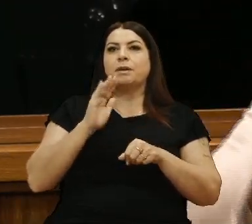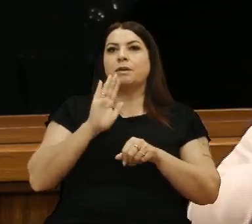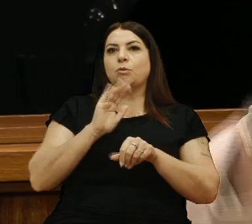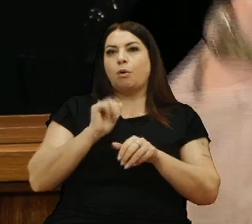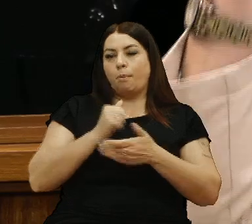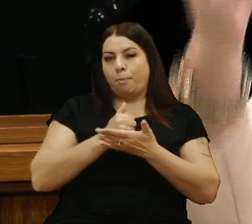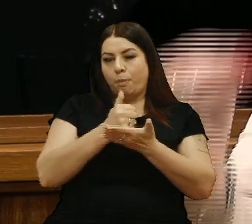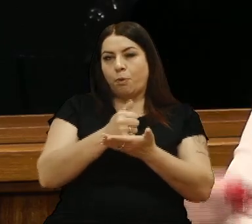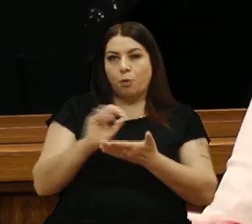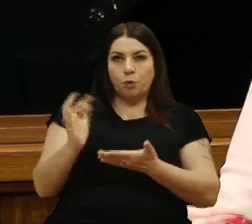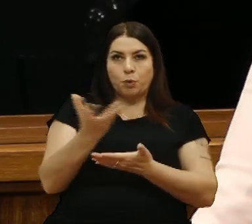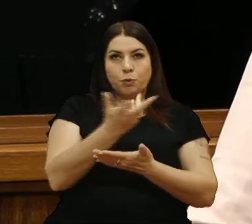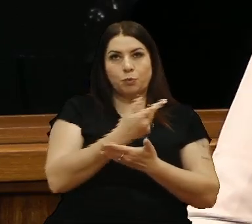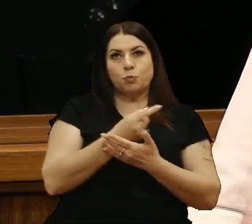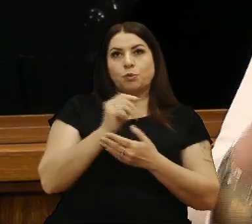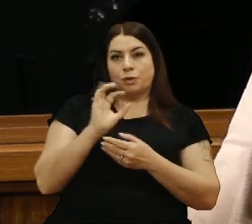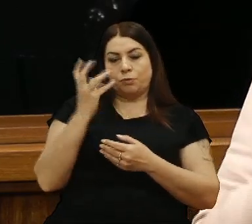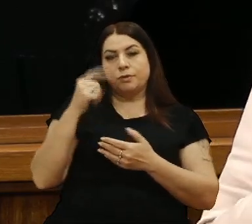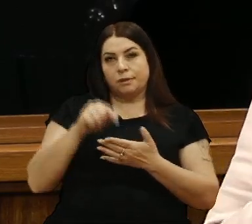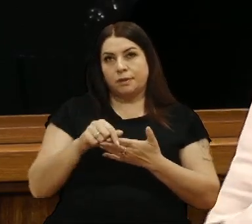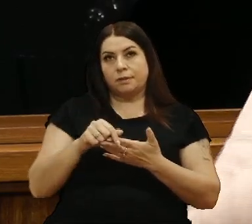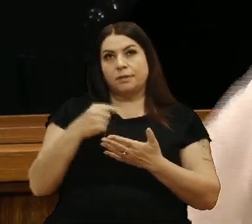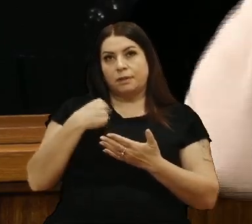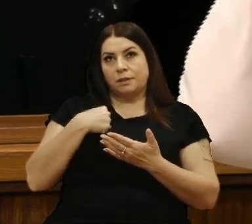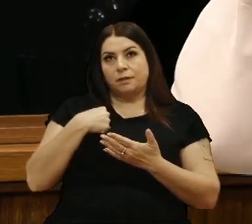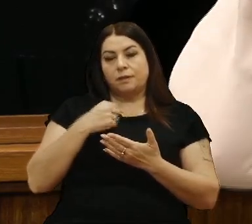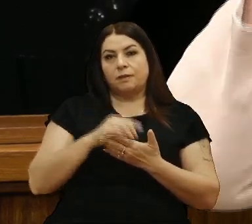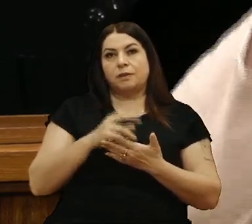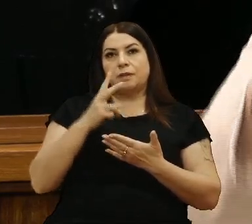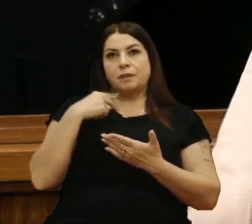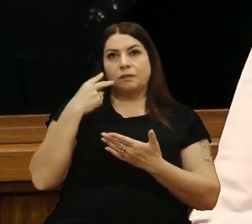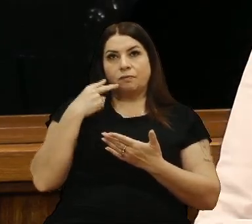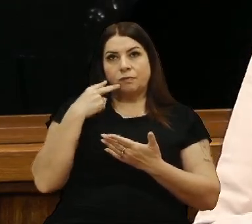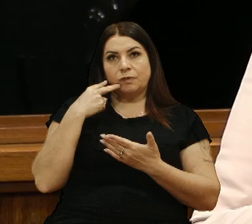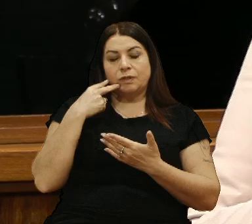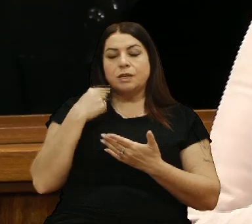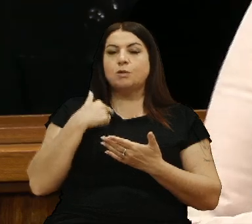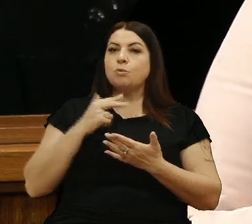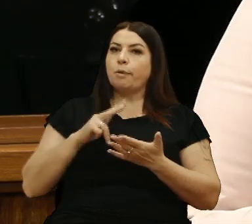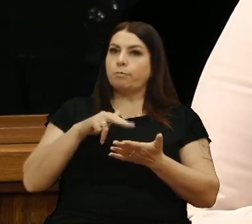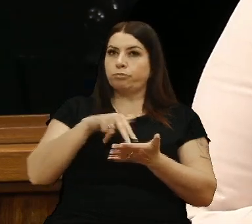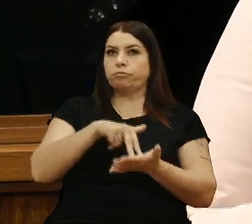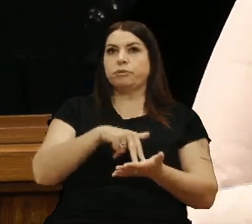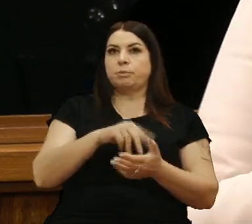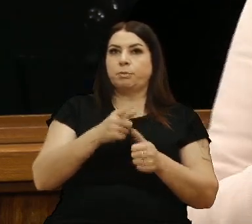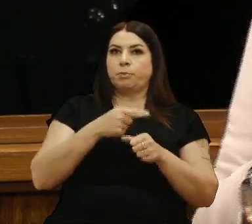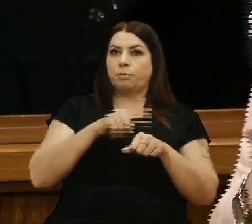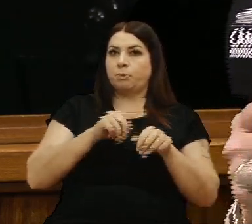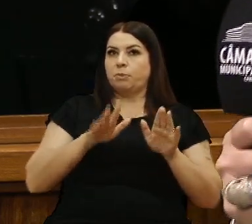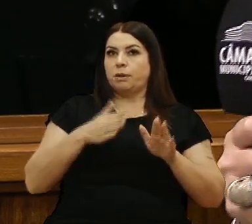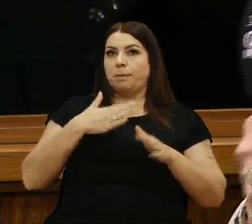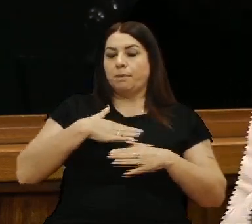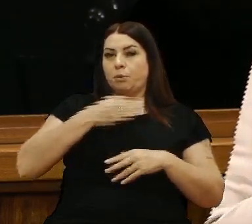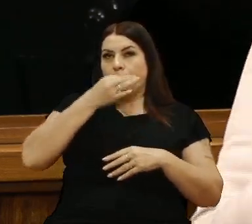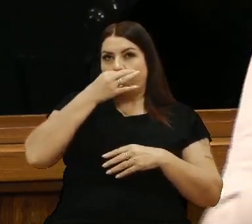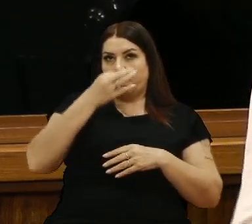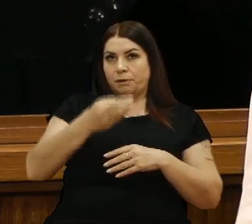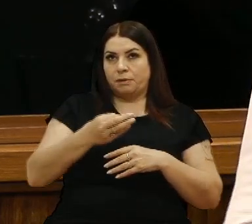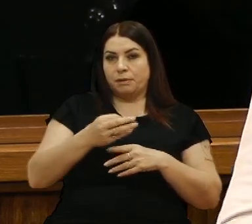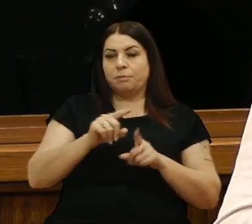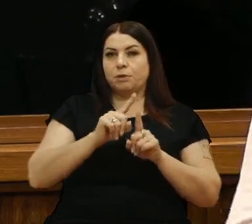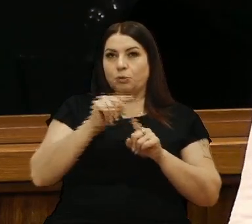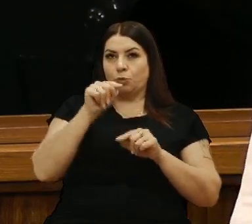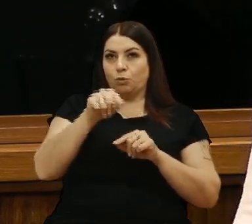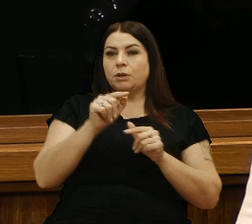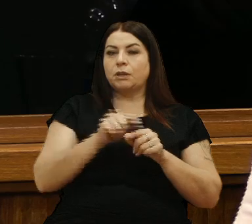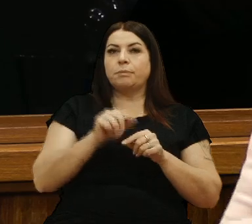solidariedade a toda essa situação. Eu, como vereadora, eu me posicionei num primeiro momento, a minha opinião, mas eu estou aqui